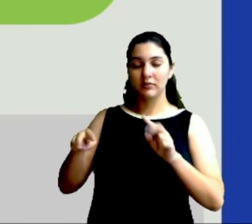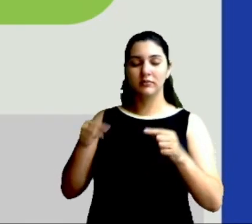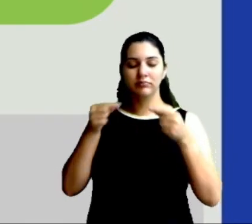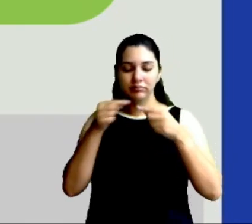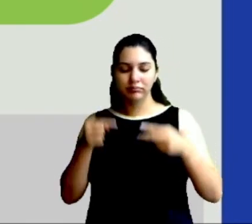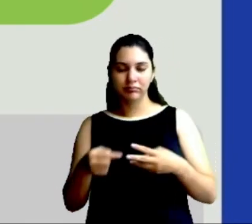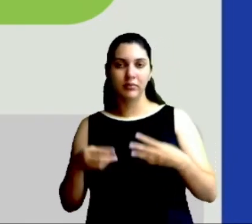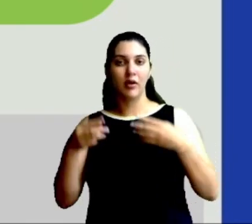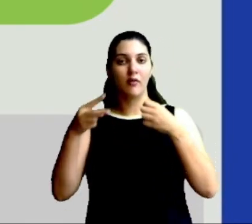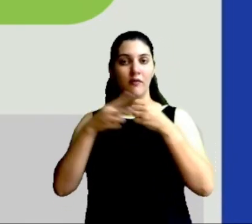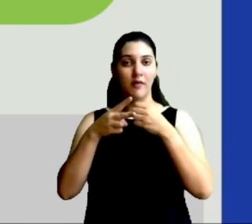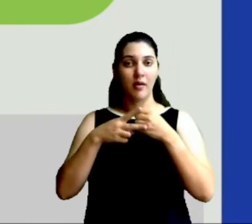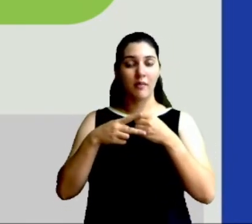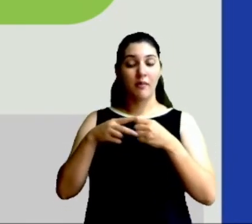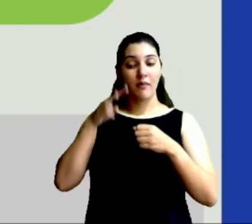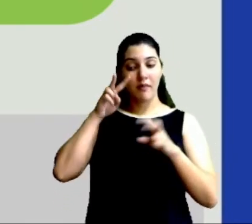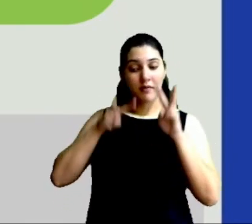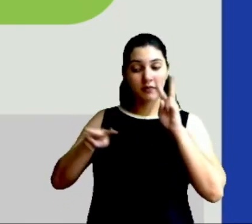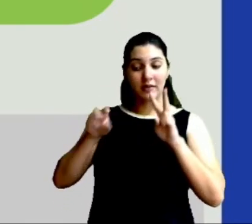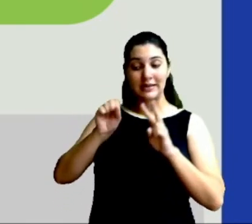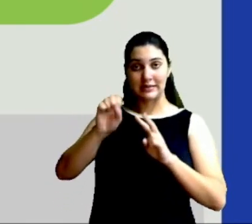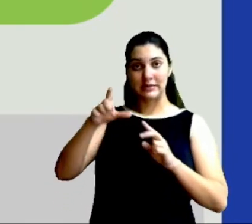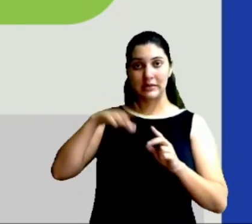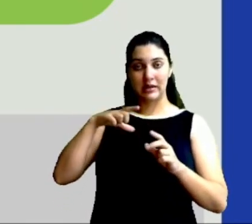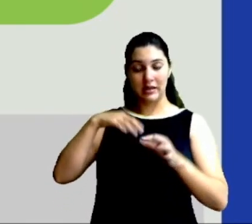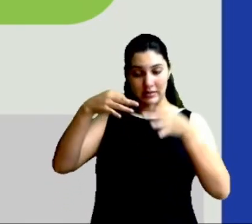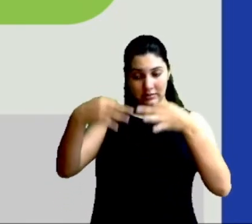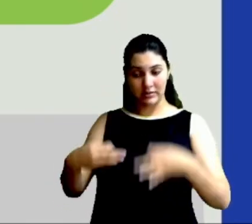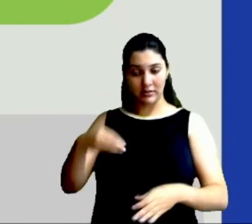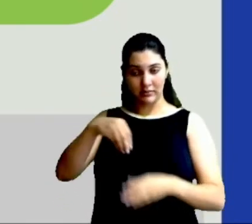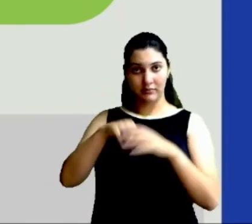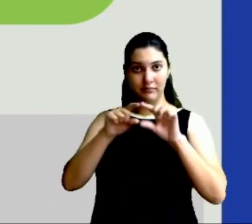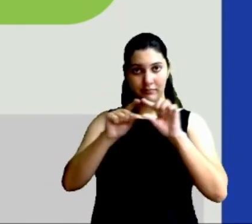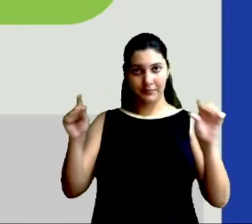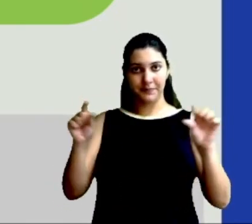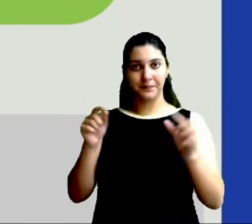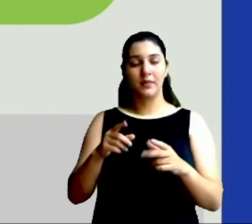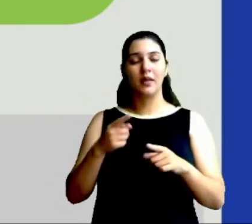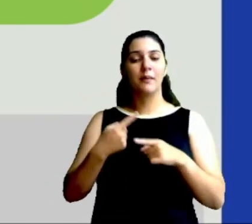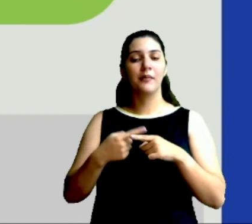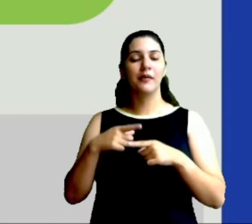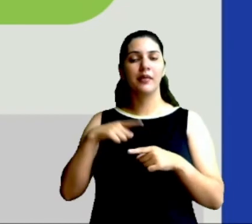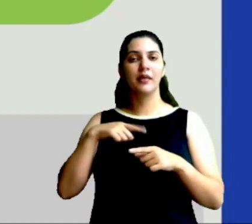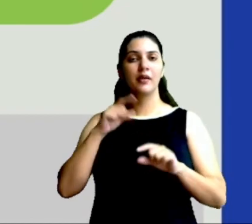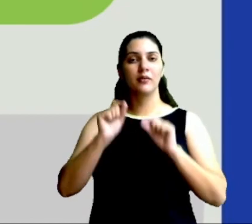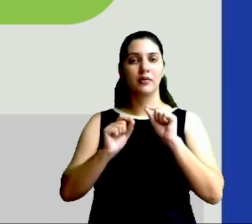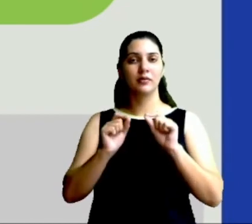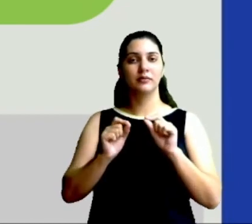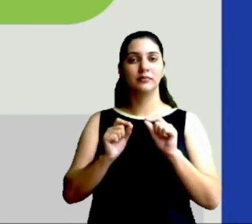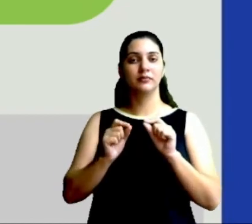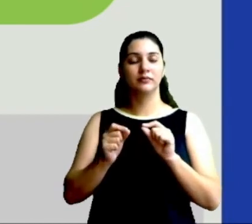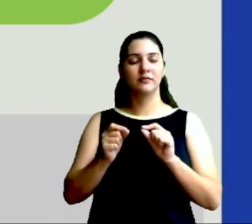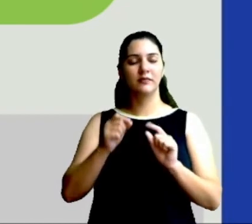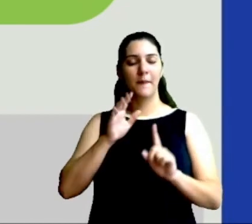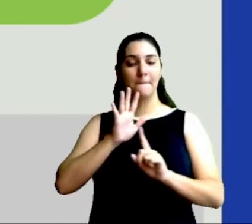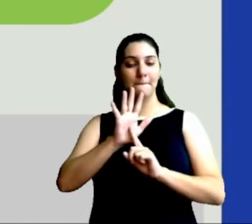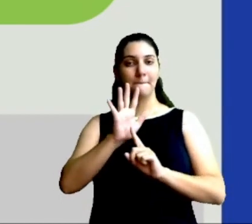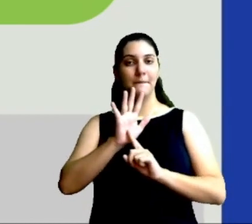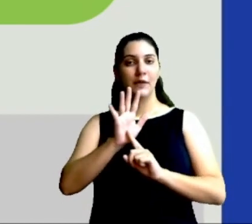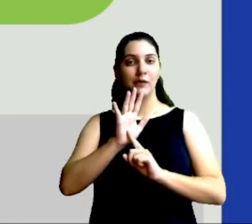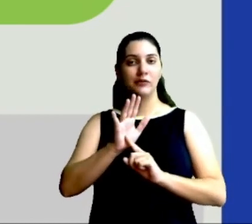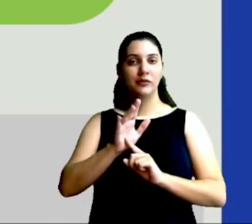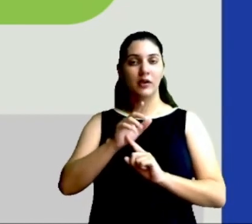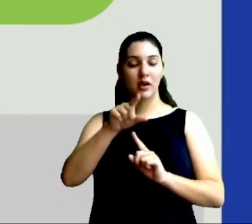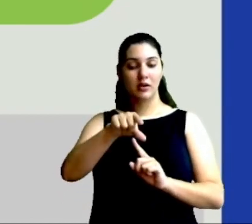verbos e ver se isso aí realmente está correto dentro das frases. Porque ele diz assim, ó, você vai indicar a